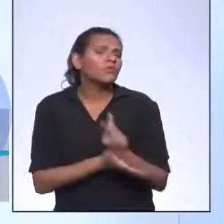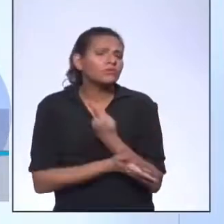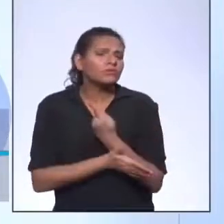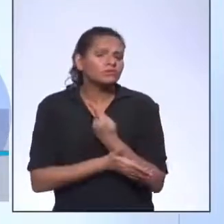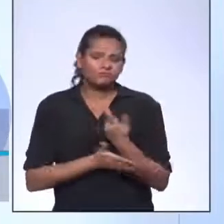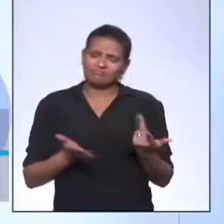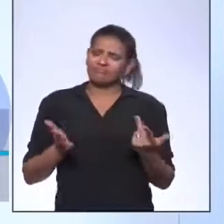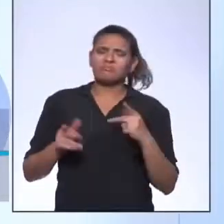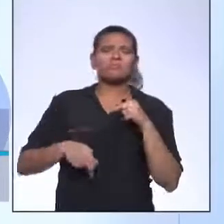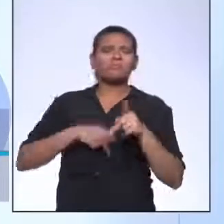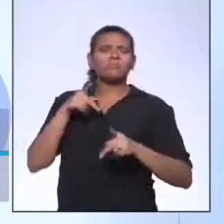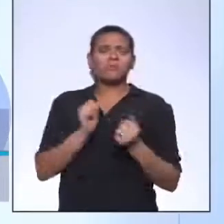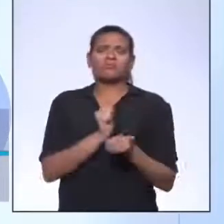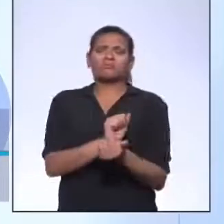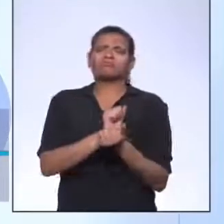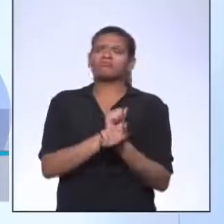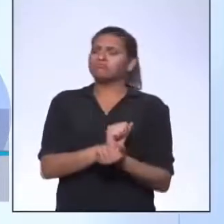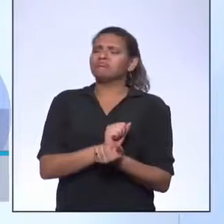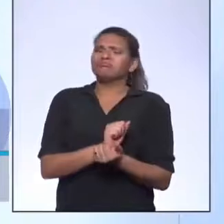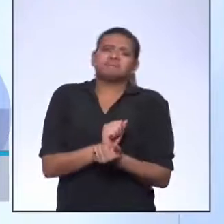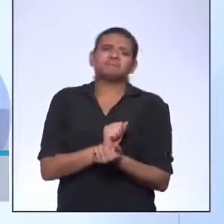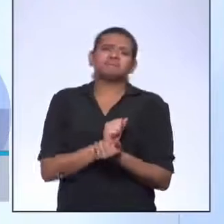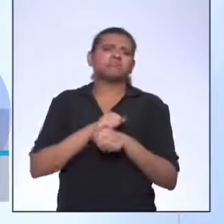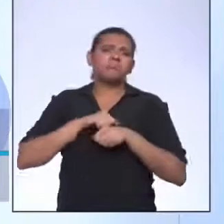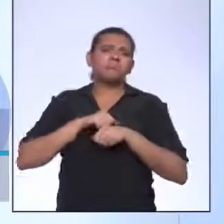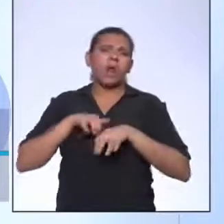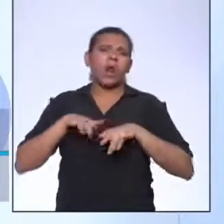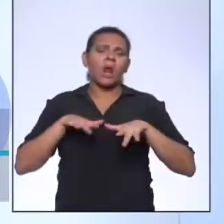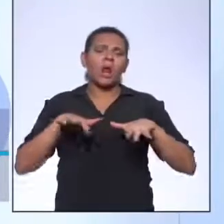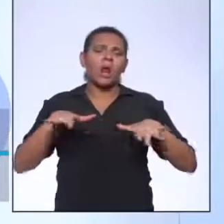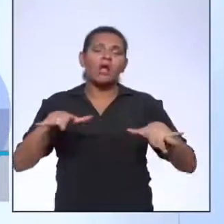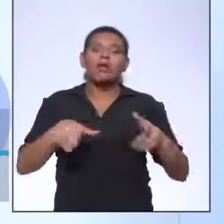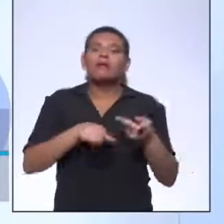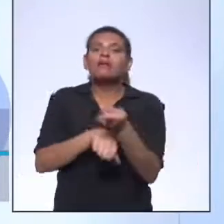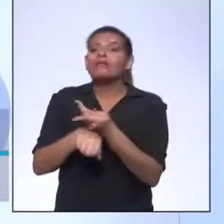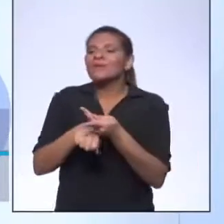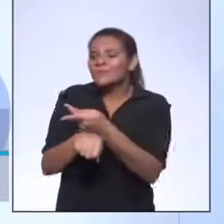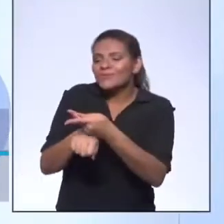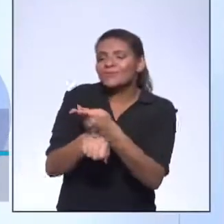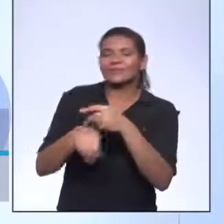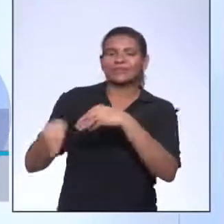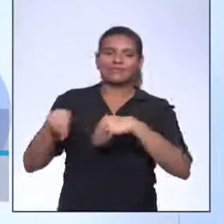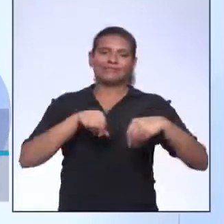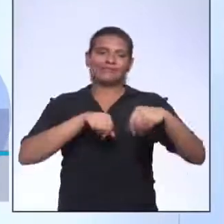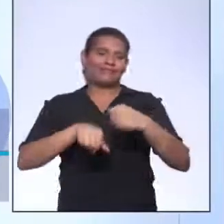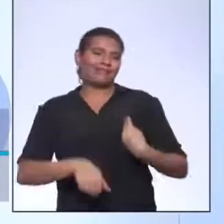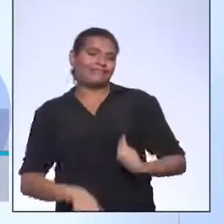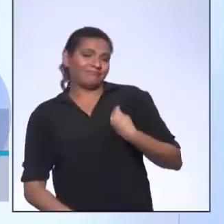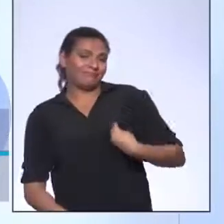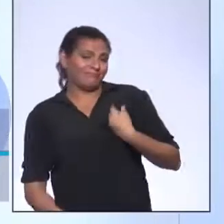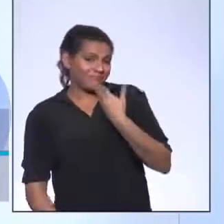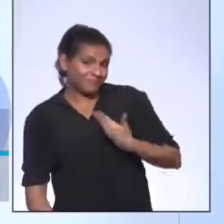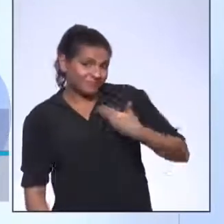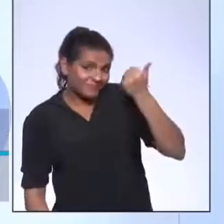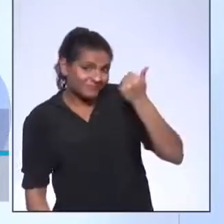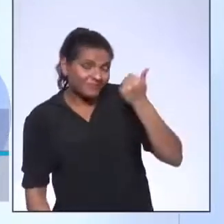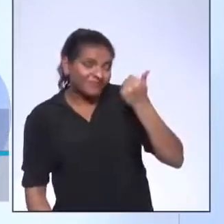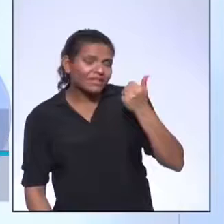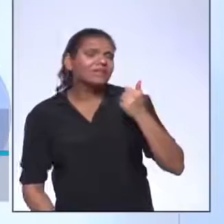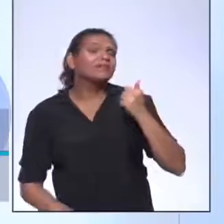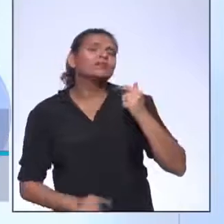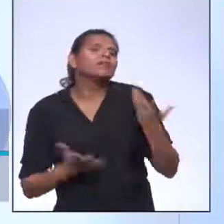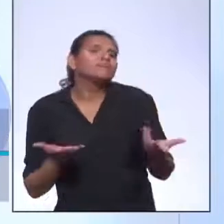à procura de terras, à procura de uma melhor forma de viver. A partir daí, nós temos a formação de tribos, que já é